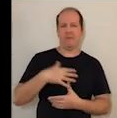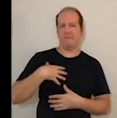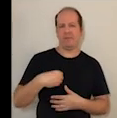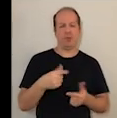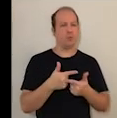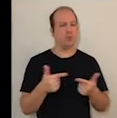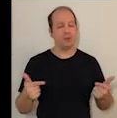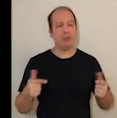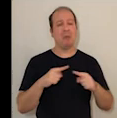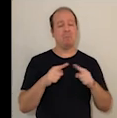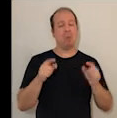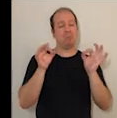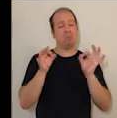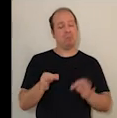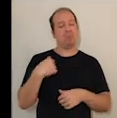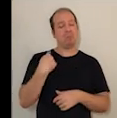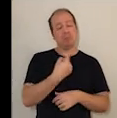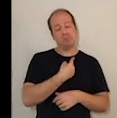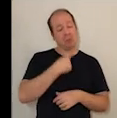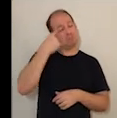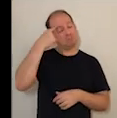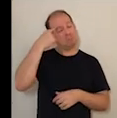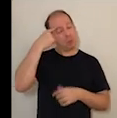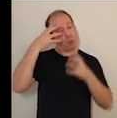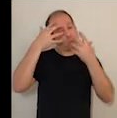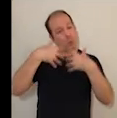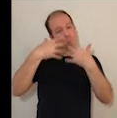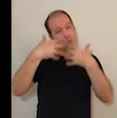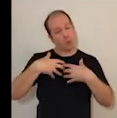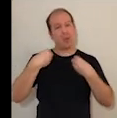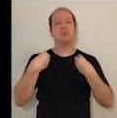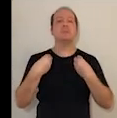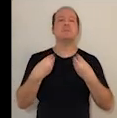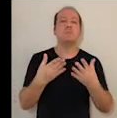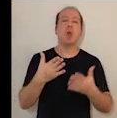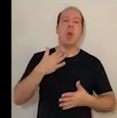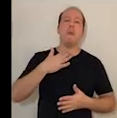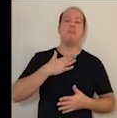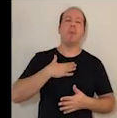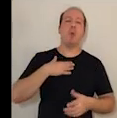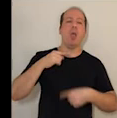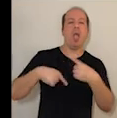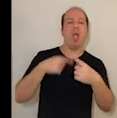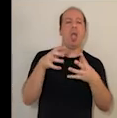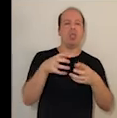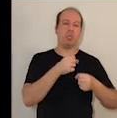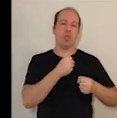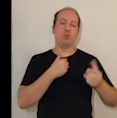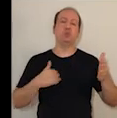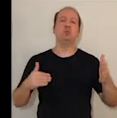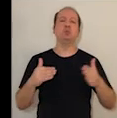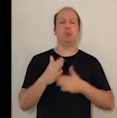nem filhos, enfermo, mas em plena posse de minhas faculdades mentais, disponho ao meu